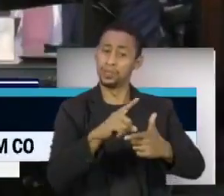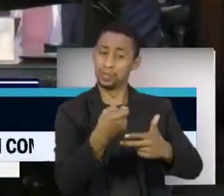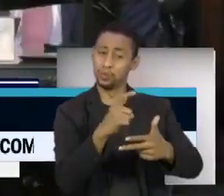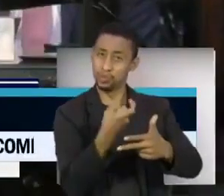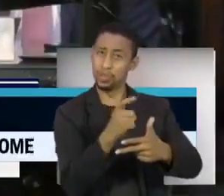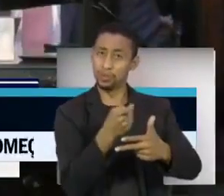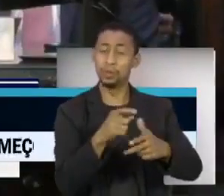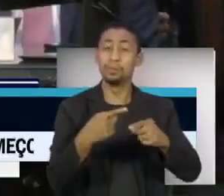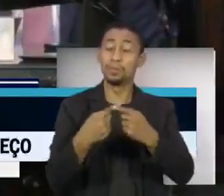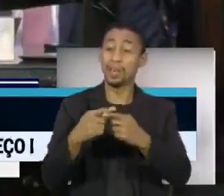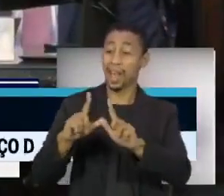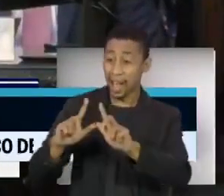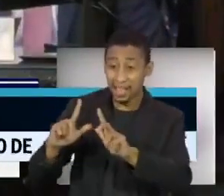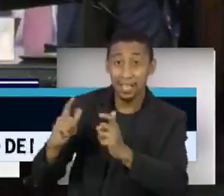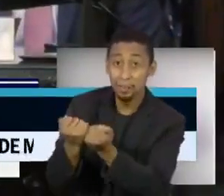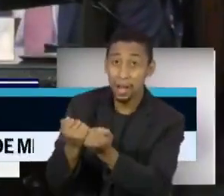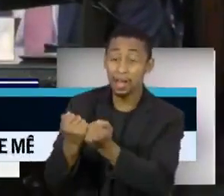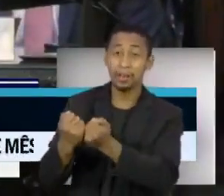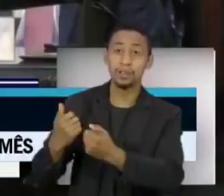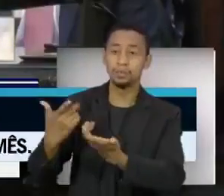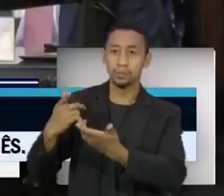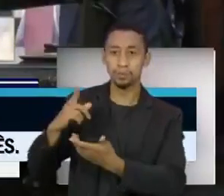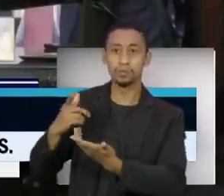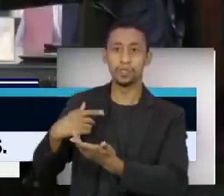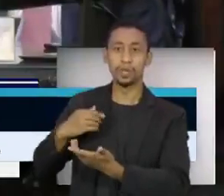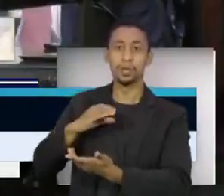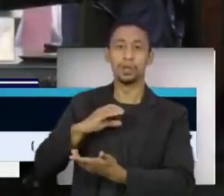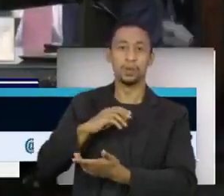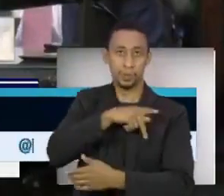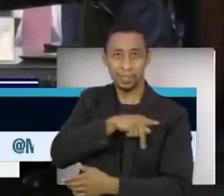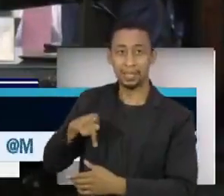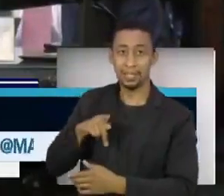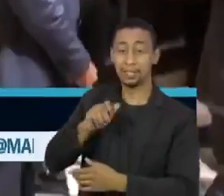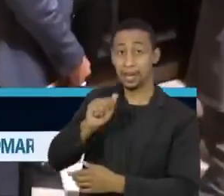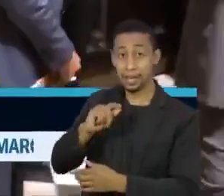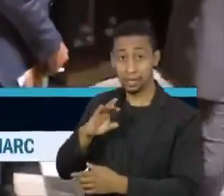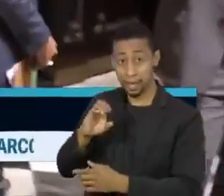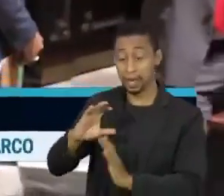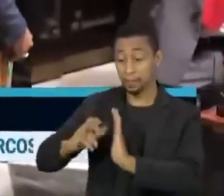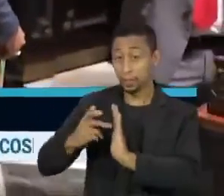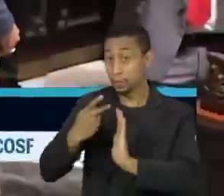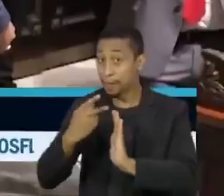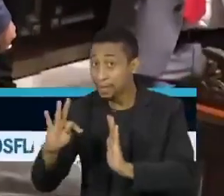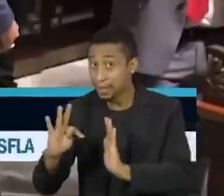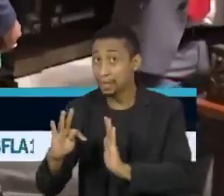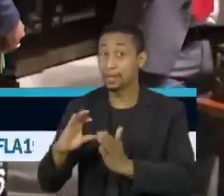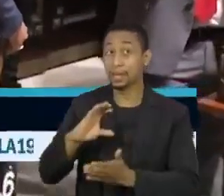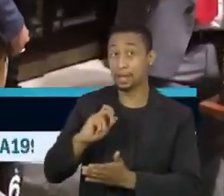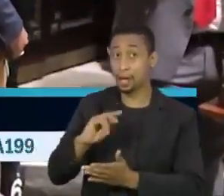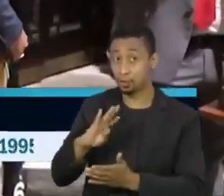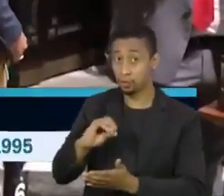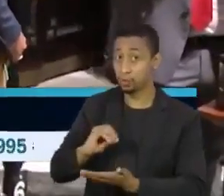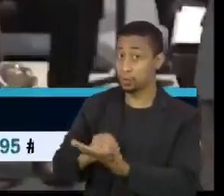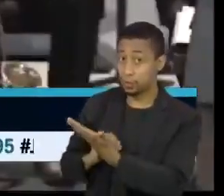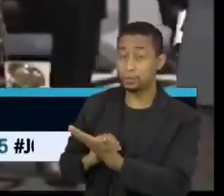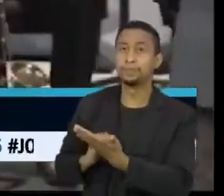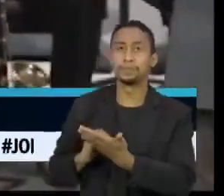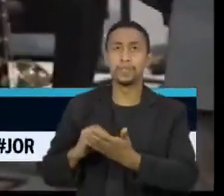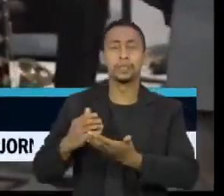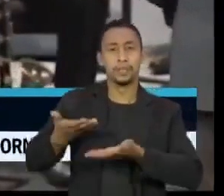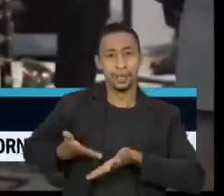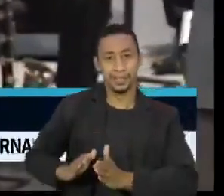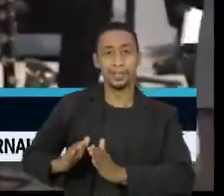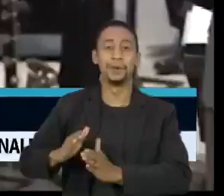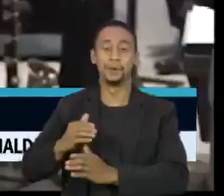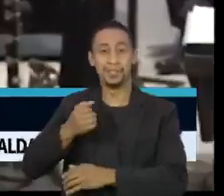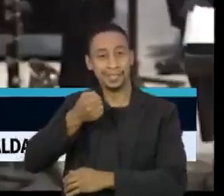que a Assembleia atualmente é comandada pelo deputado André Ceciliano, do PT. Cláudio Bonfim de Castro e Silva nasceu em